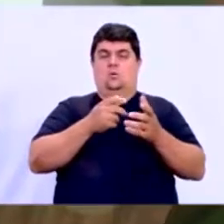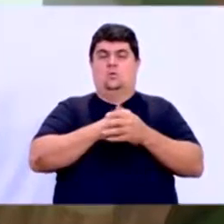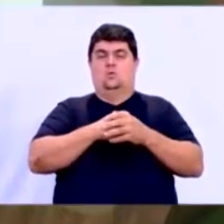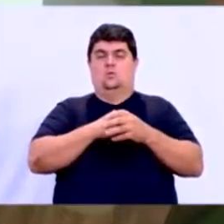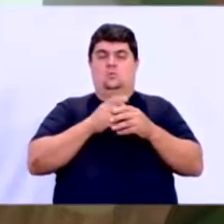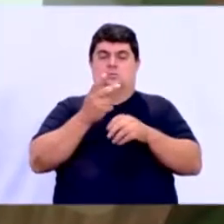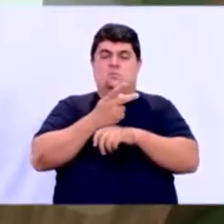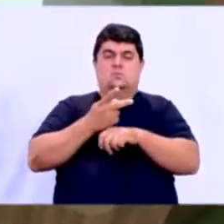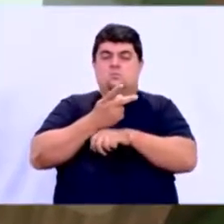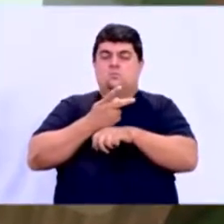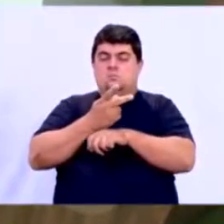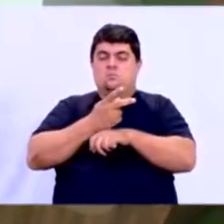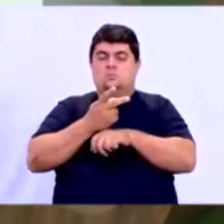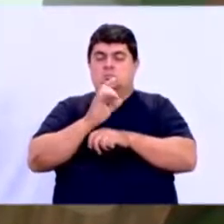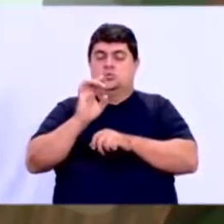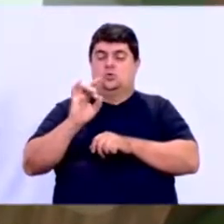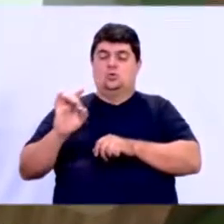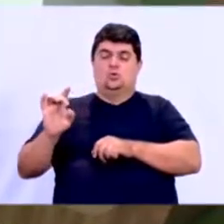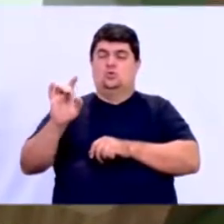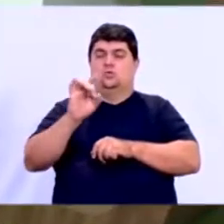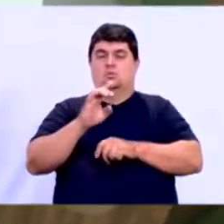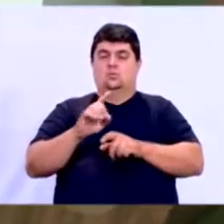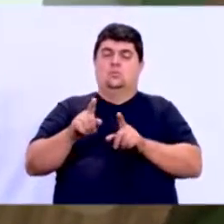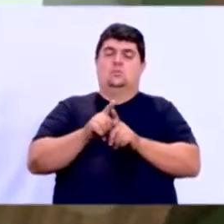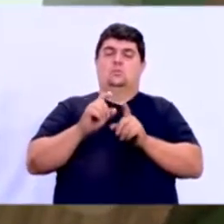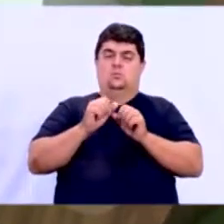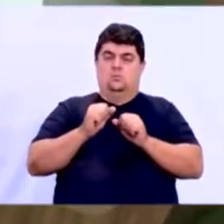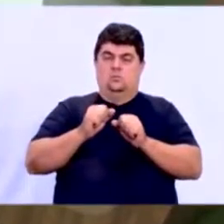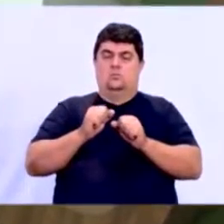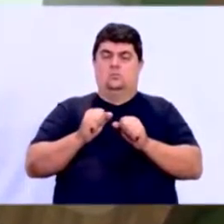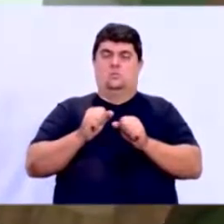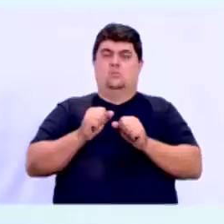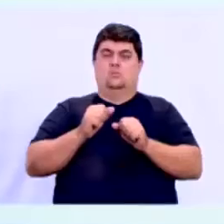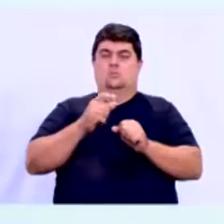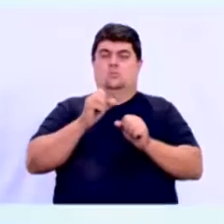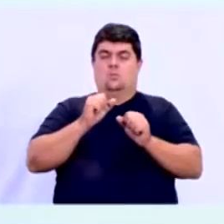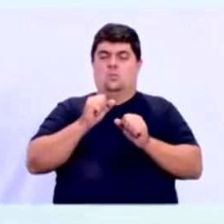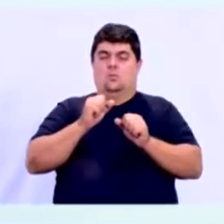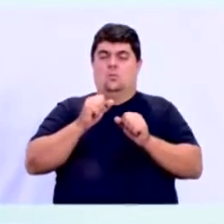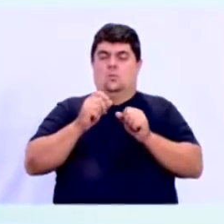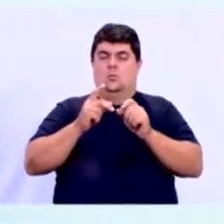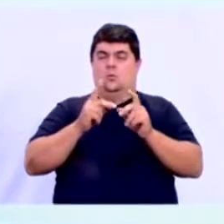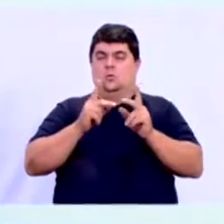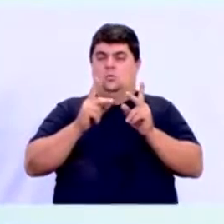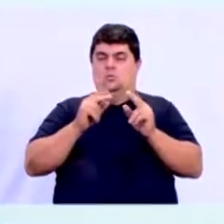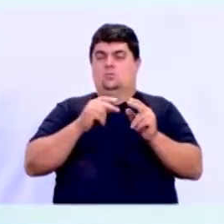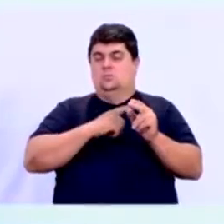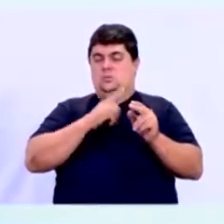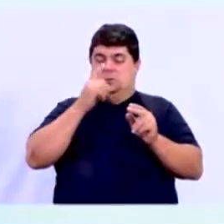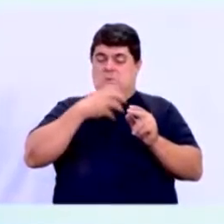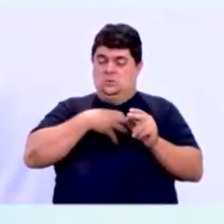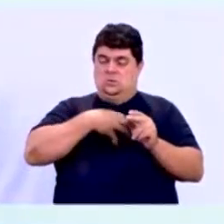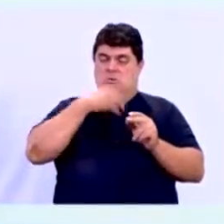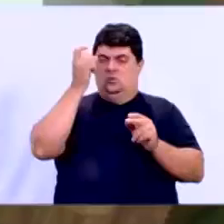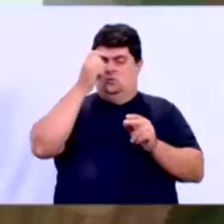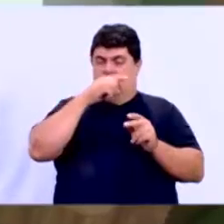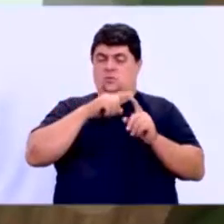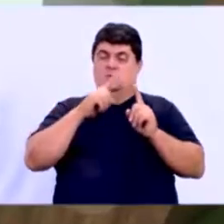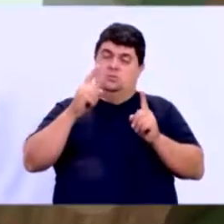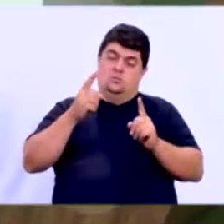buscar individualmente esses documentos, né? Isso mesmo, pode sim. Pode ser que você encontre alguma burocracia, né? Às